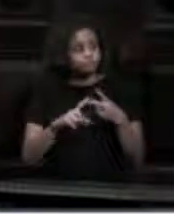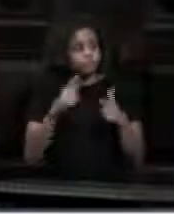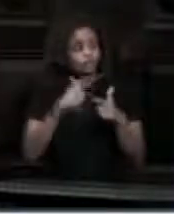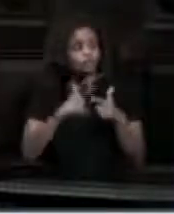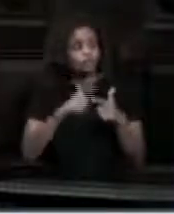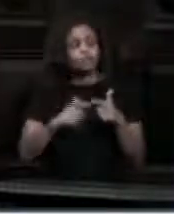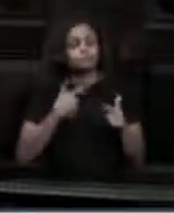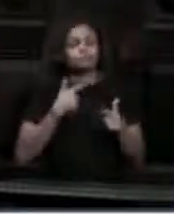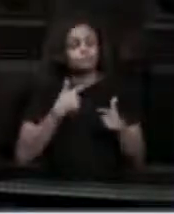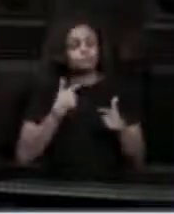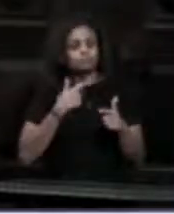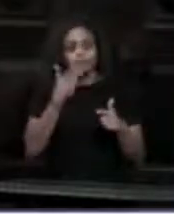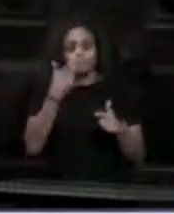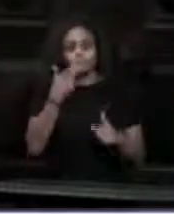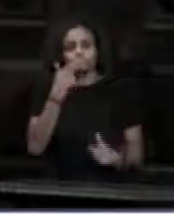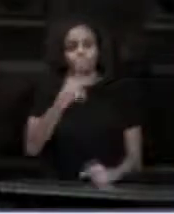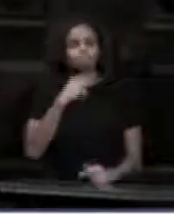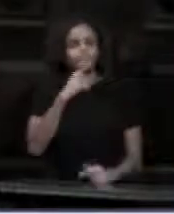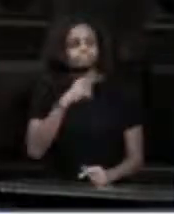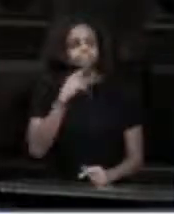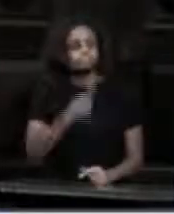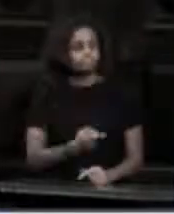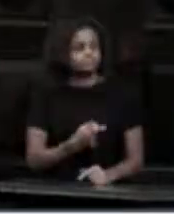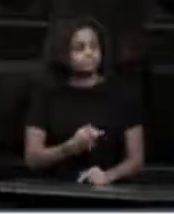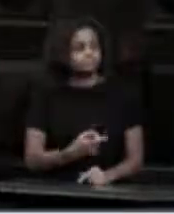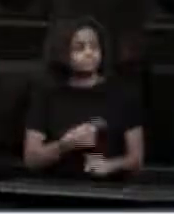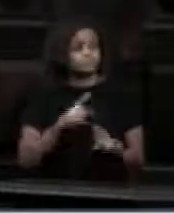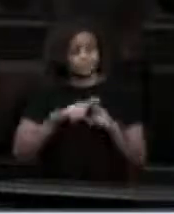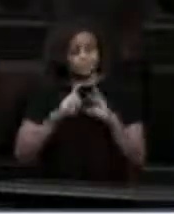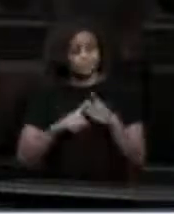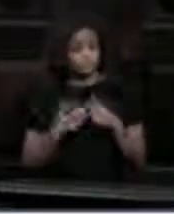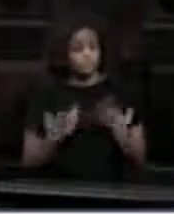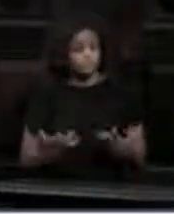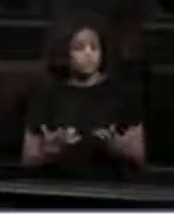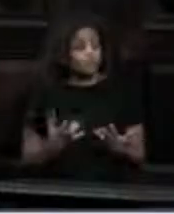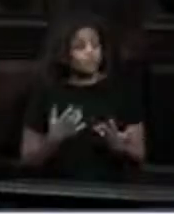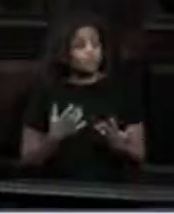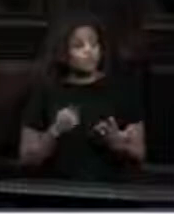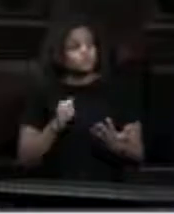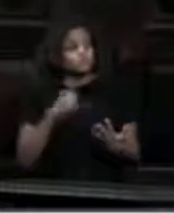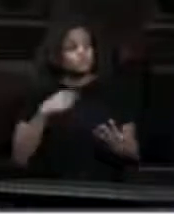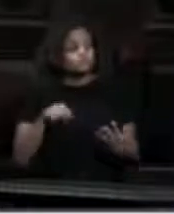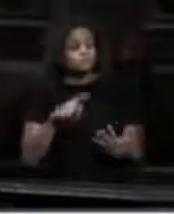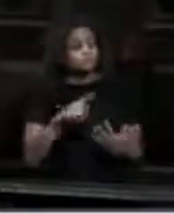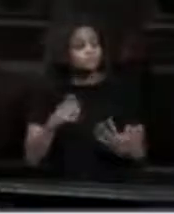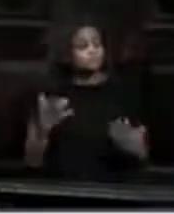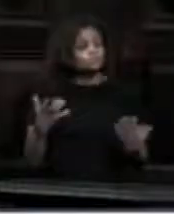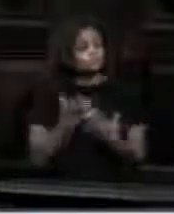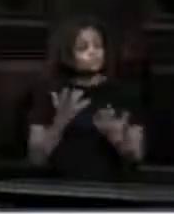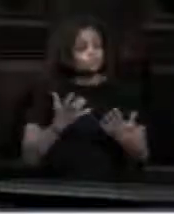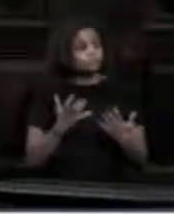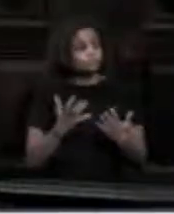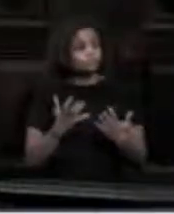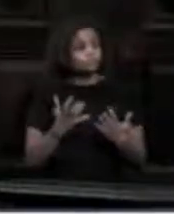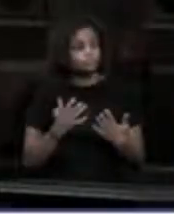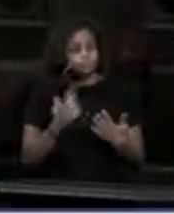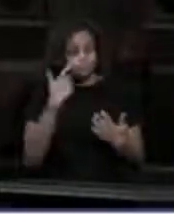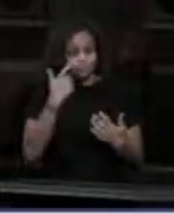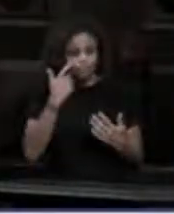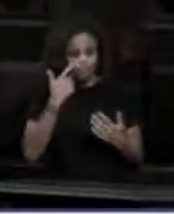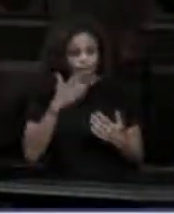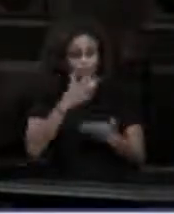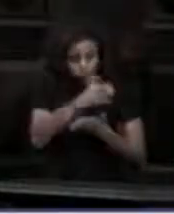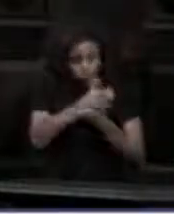cordas vocais. Ou seja, se a gente dá o recorte hoje daquelas duas categorias de servidores